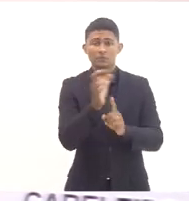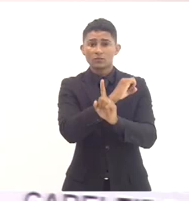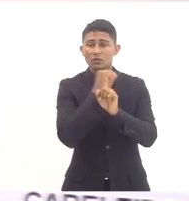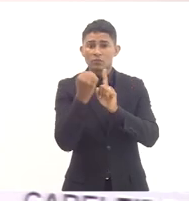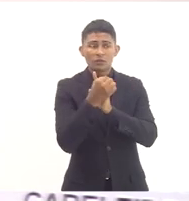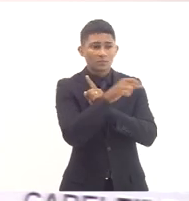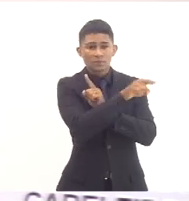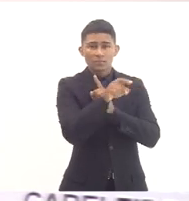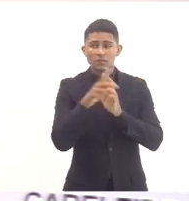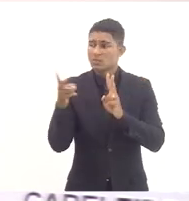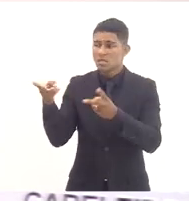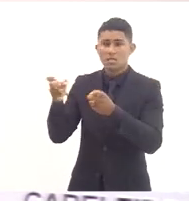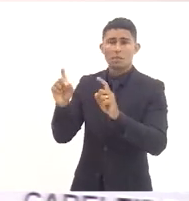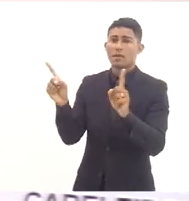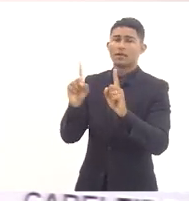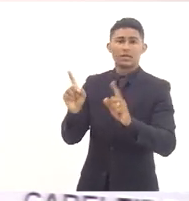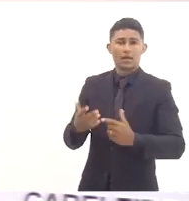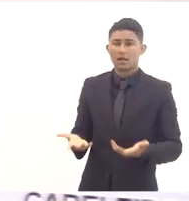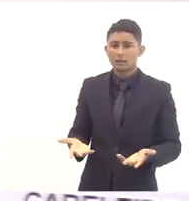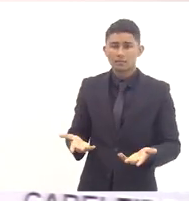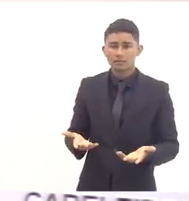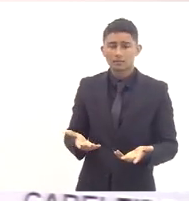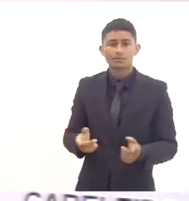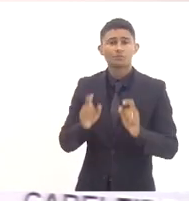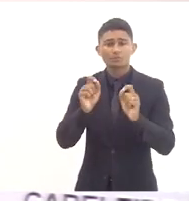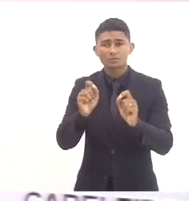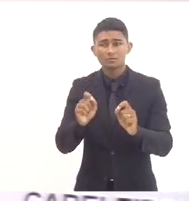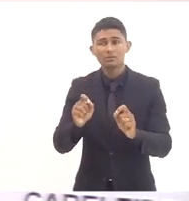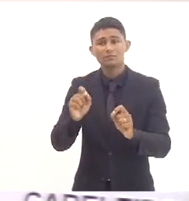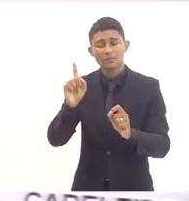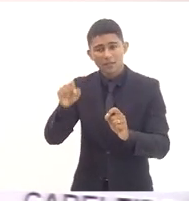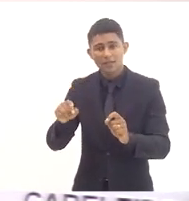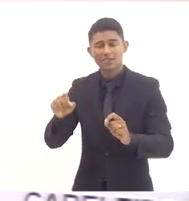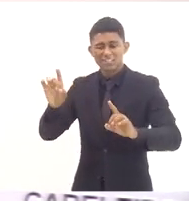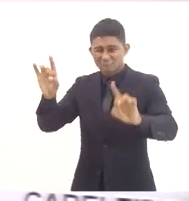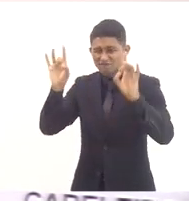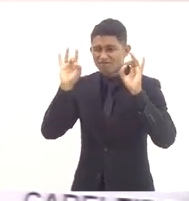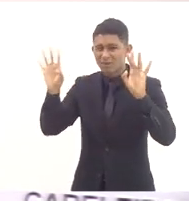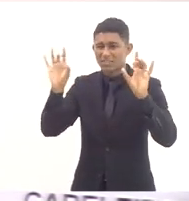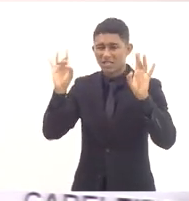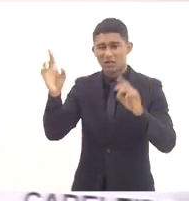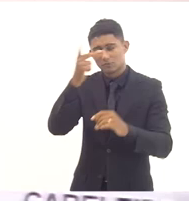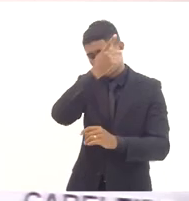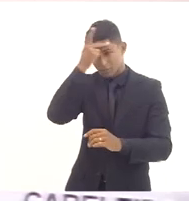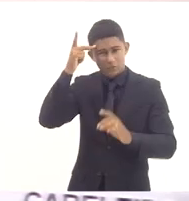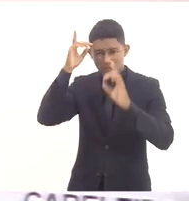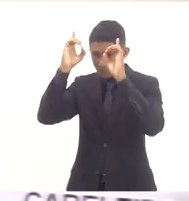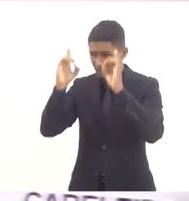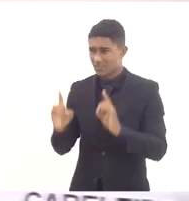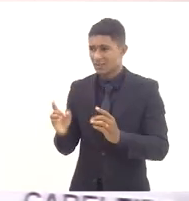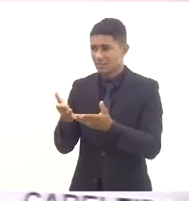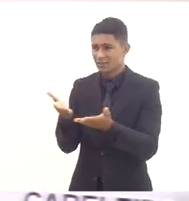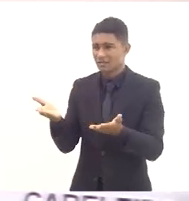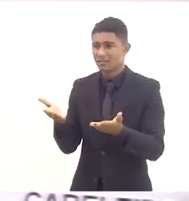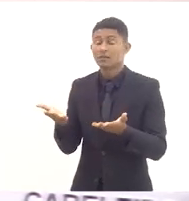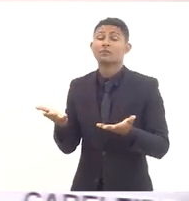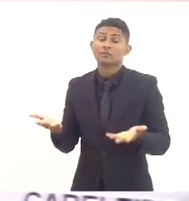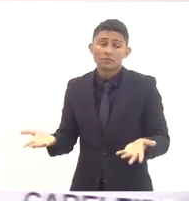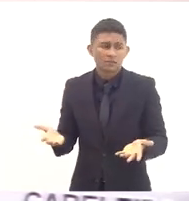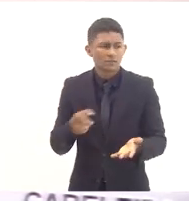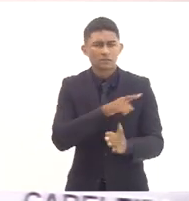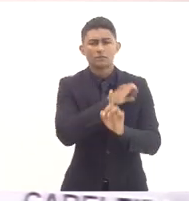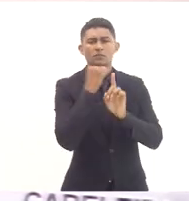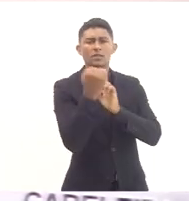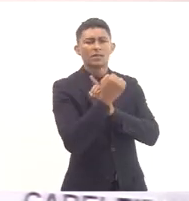o lucro EA beleza e o tesouro que a pessoa com deficiência é uma sociedade mais empobrecida